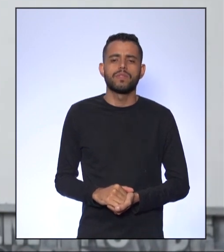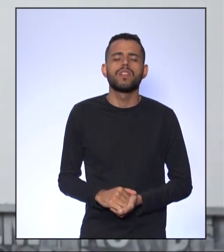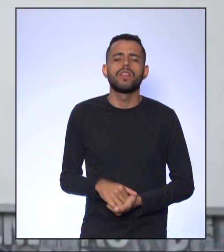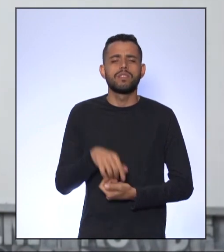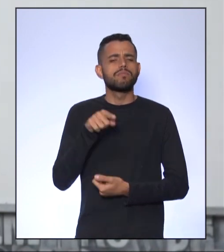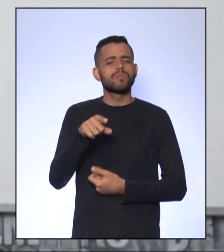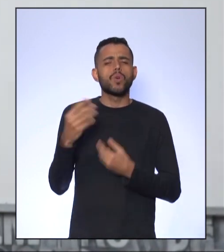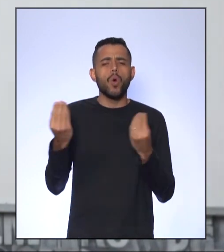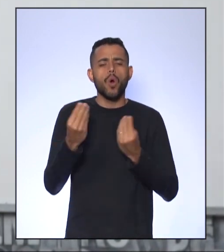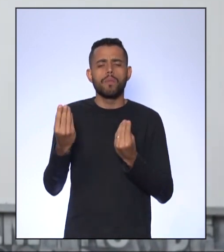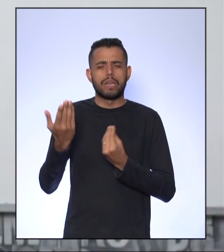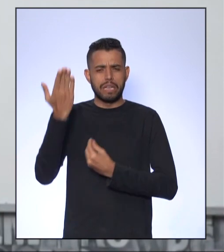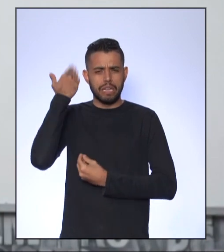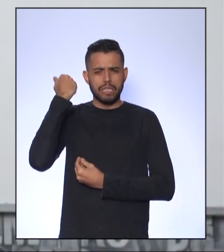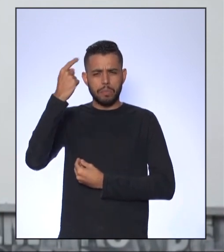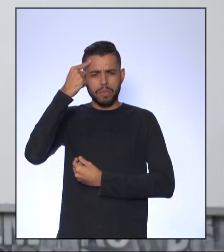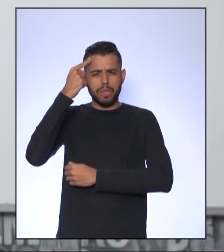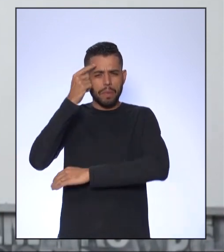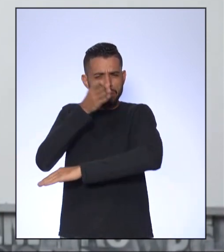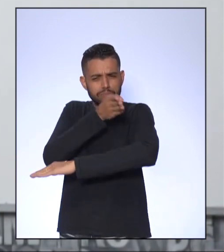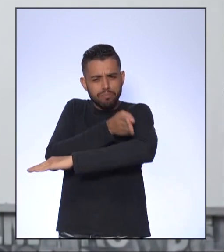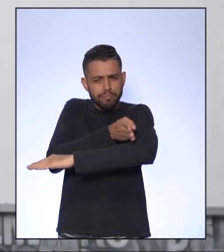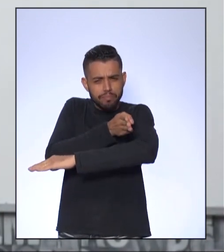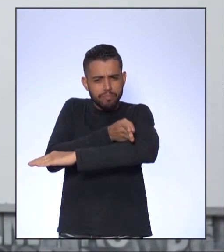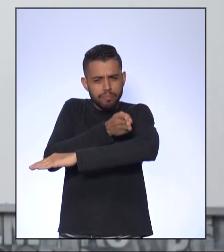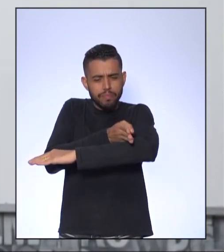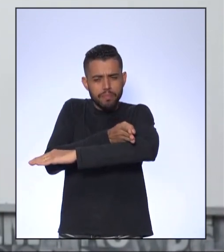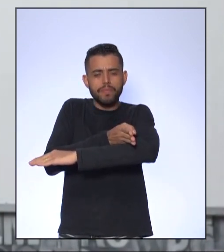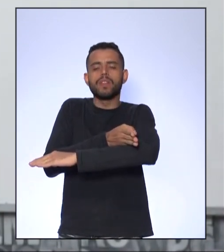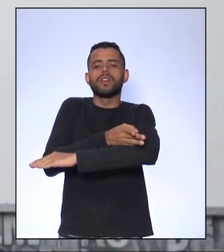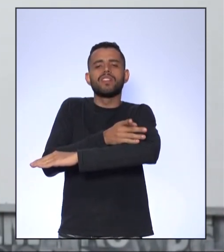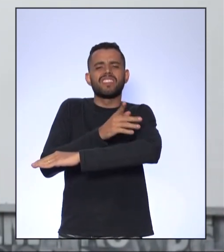medieval. Olha que interessante.